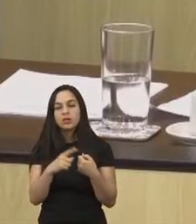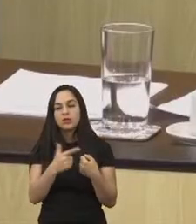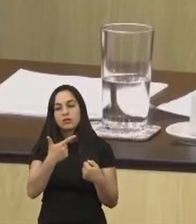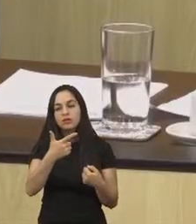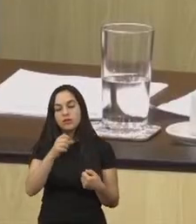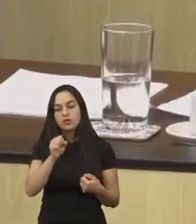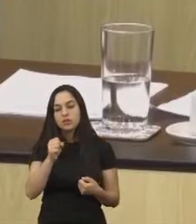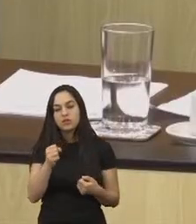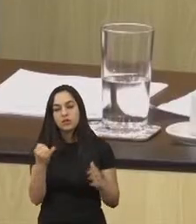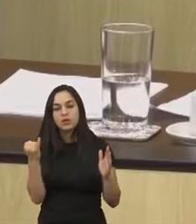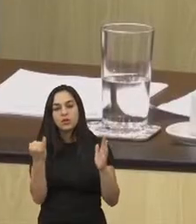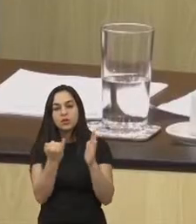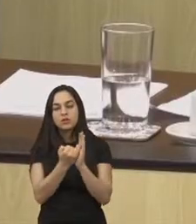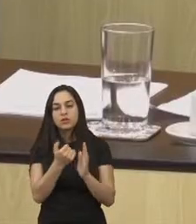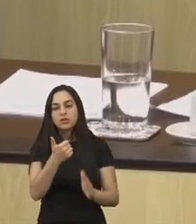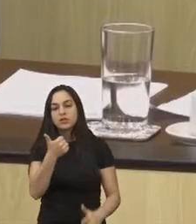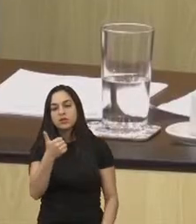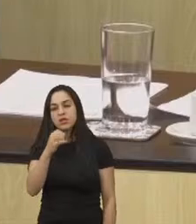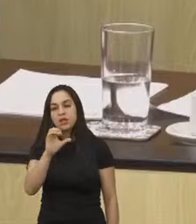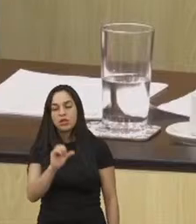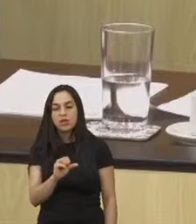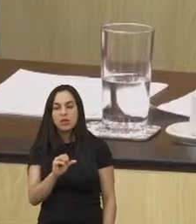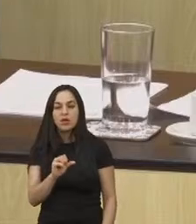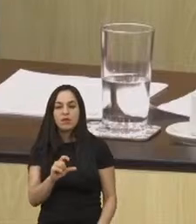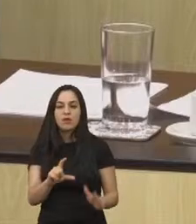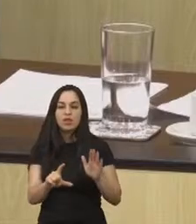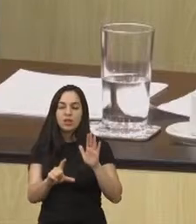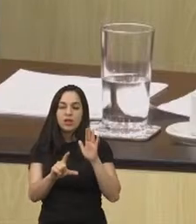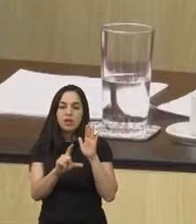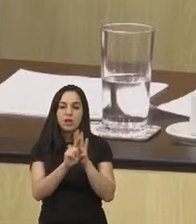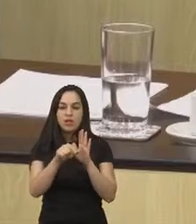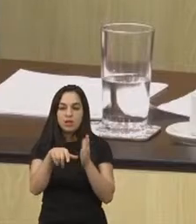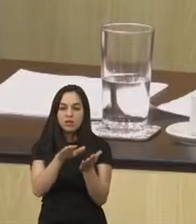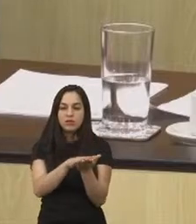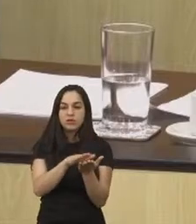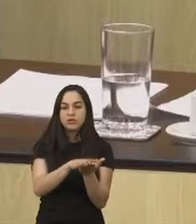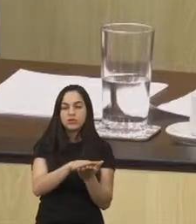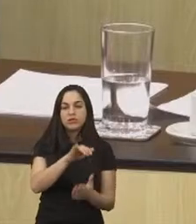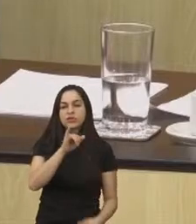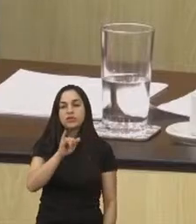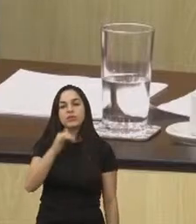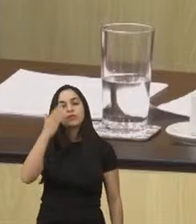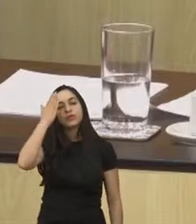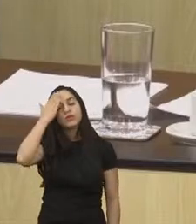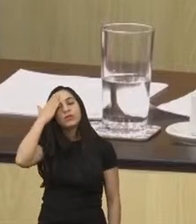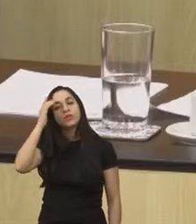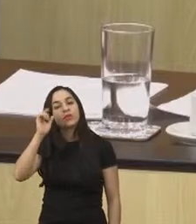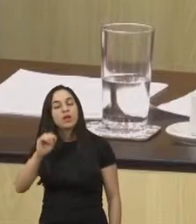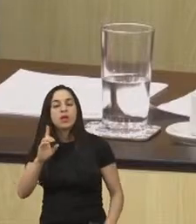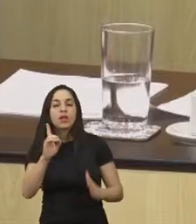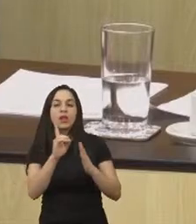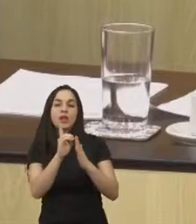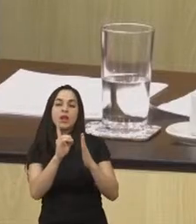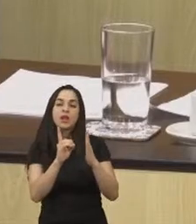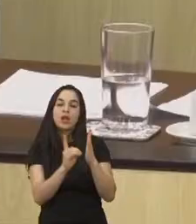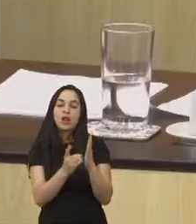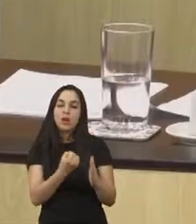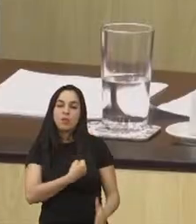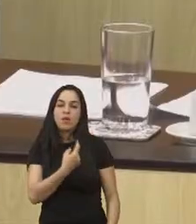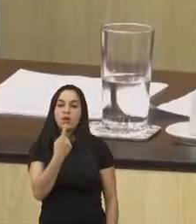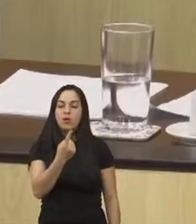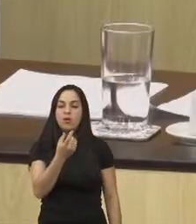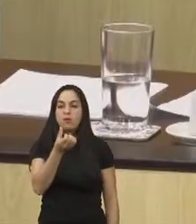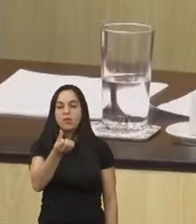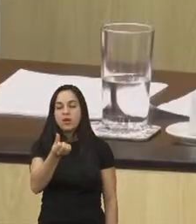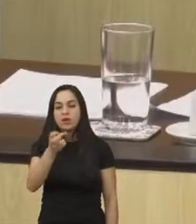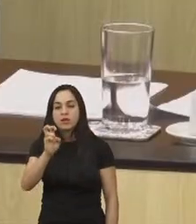inciso 19, da Lei Orgânica do Município de Jacareí. Considerando que o decreto número 165, de 15